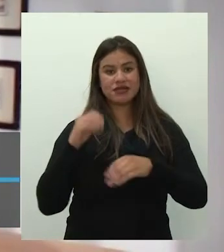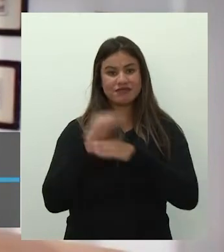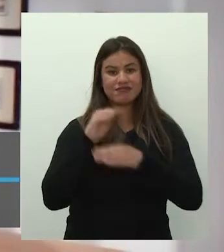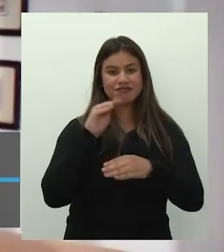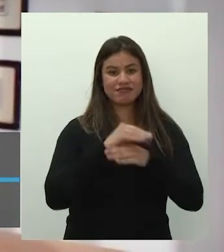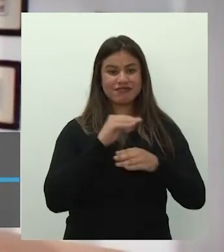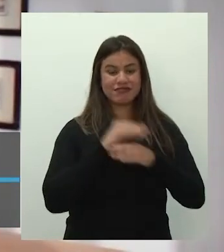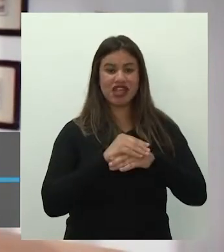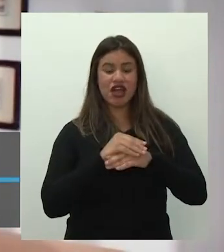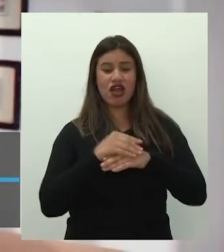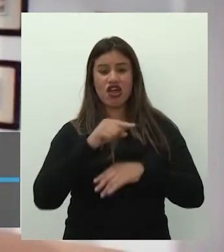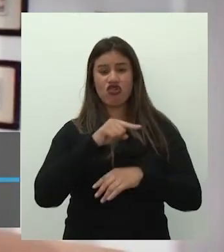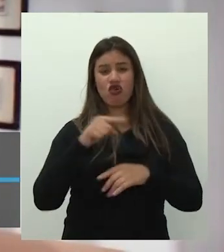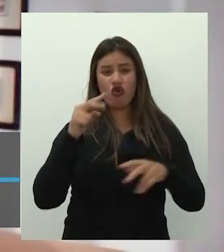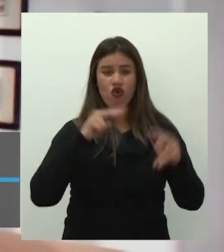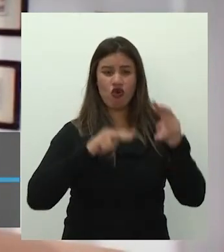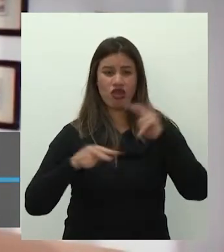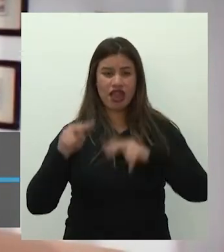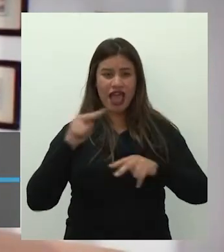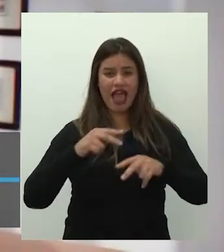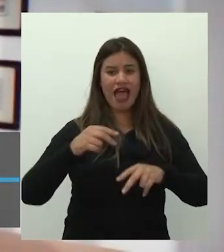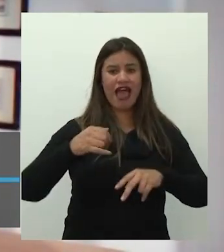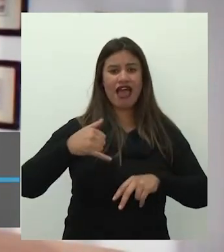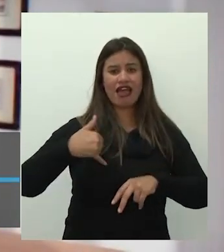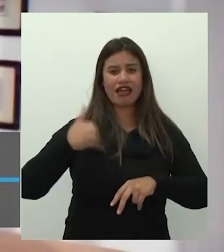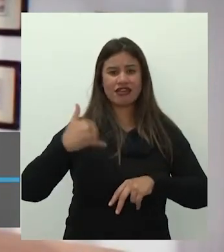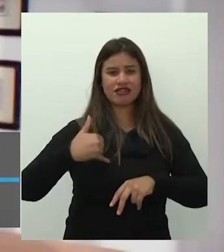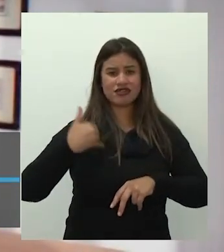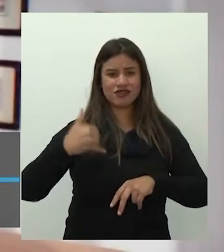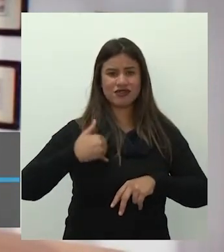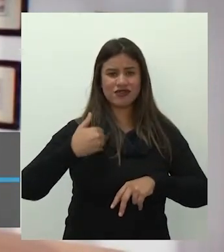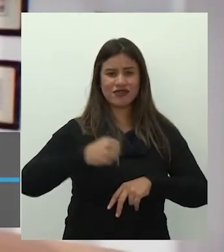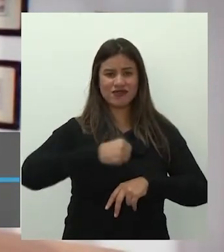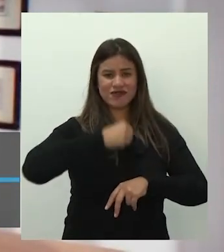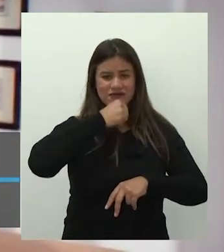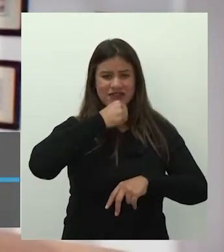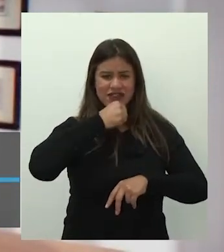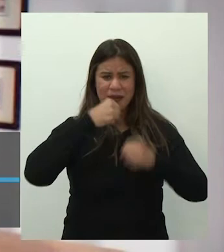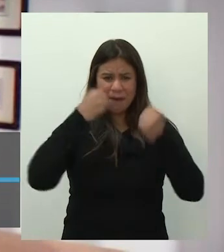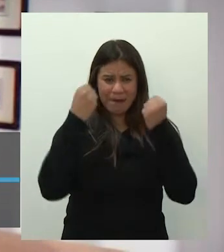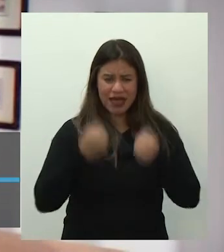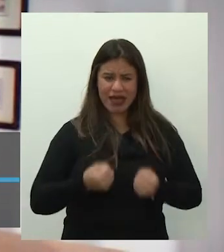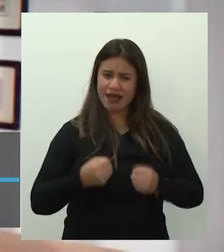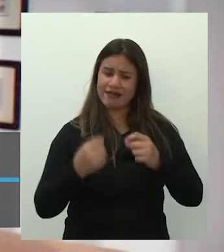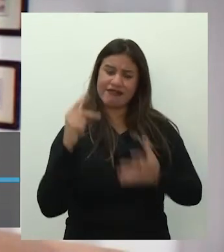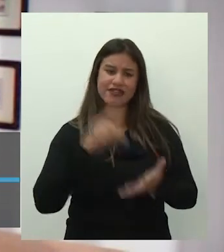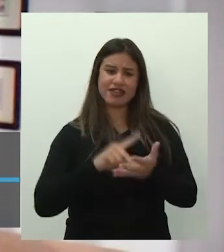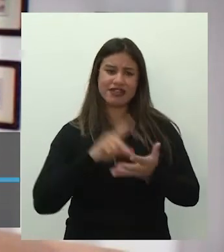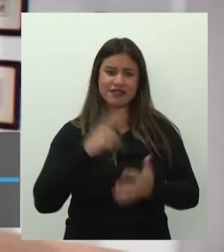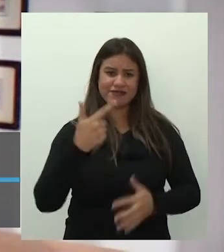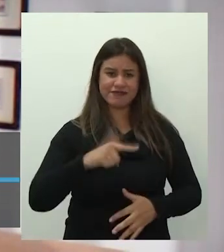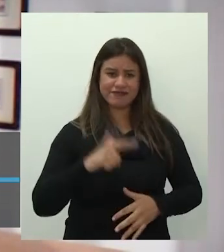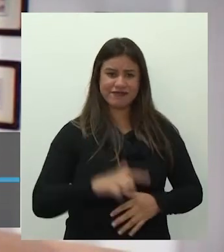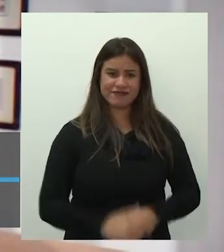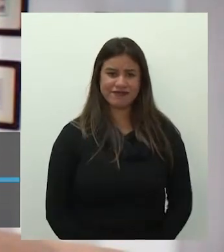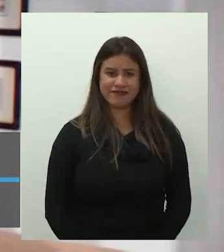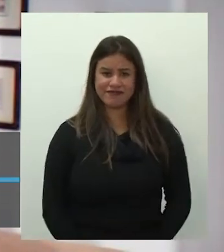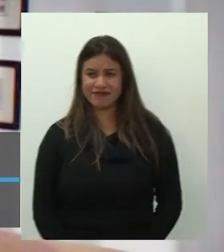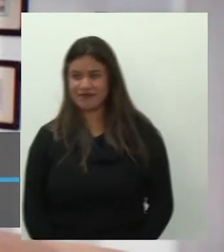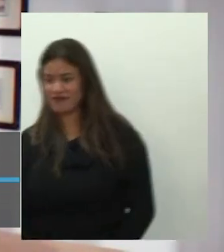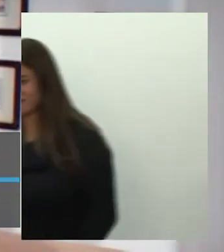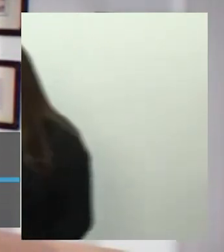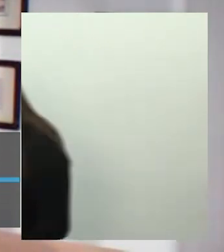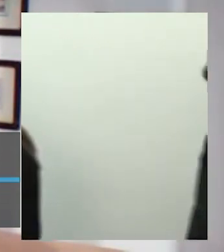de que idosos são uma carga, são um peso, não é bem verdadeiro, não. A gente